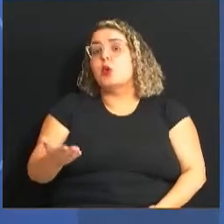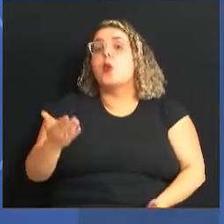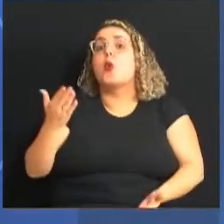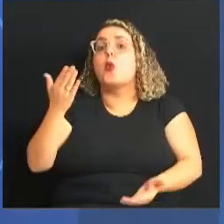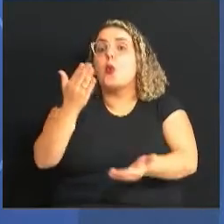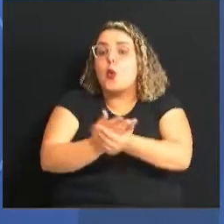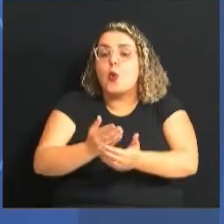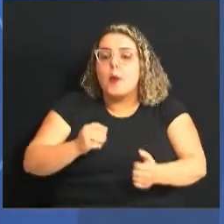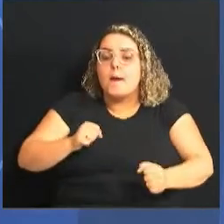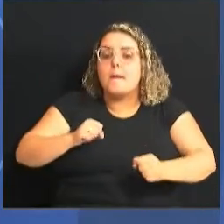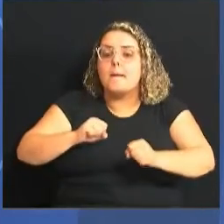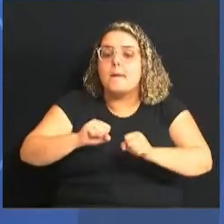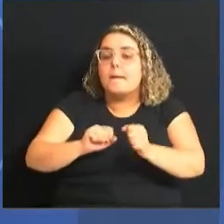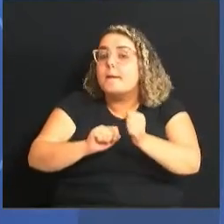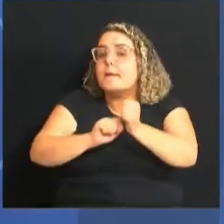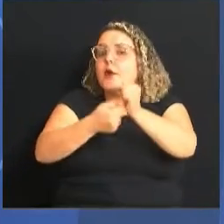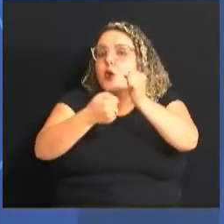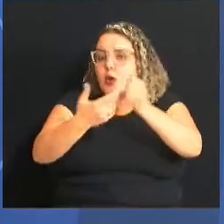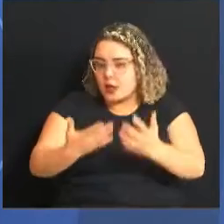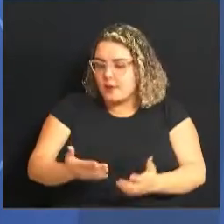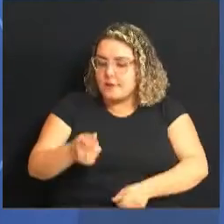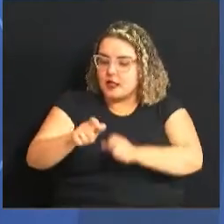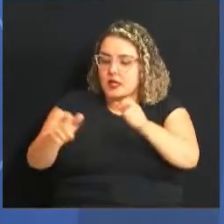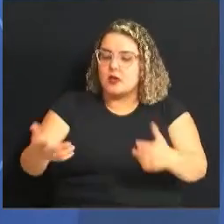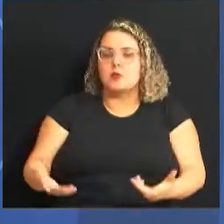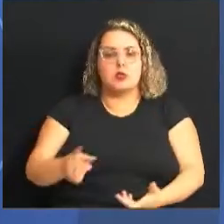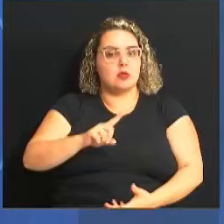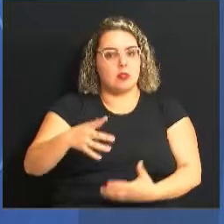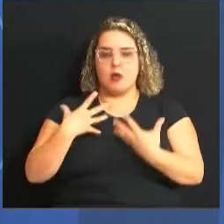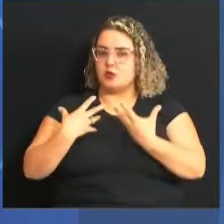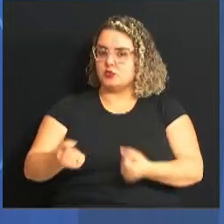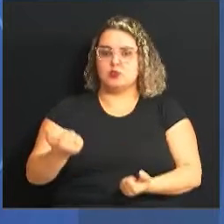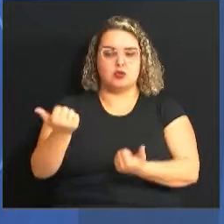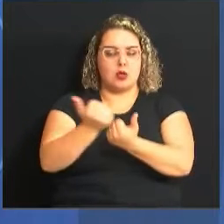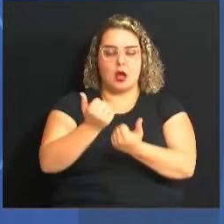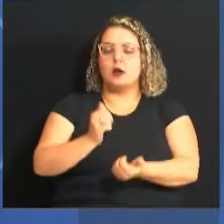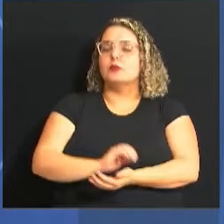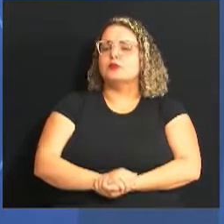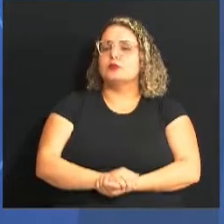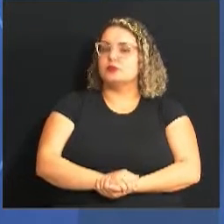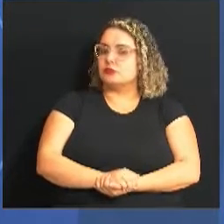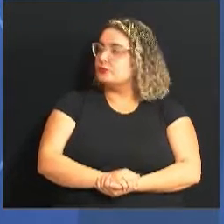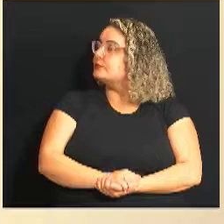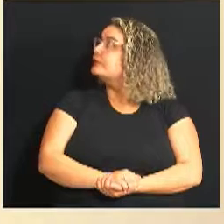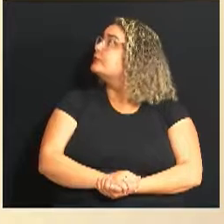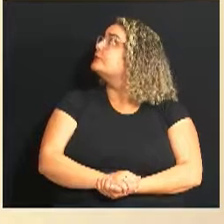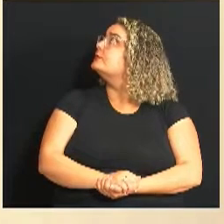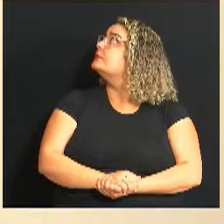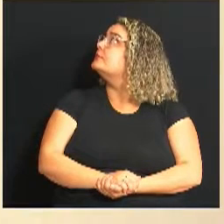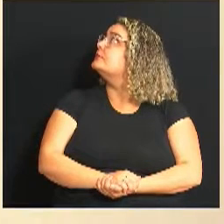para que essas pessoas assumissem esses cargos.